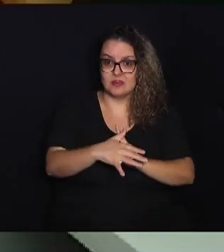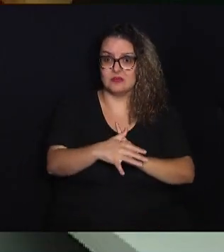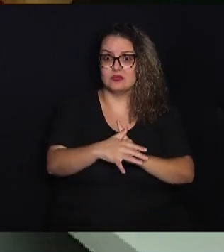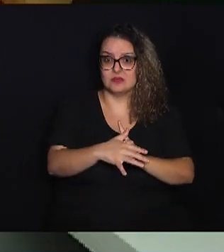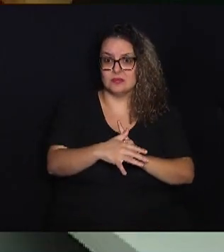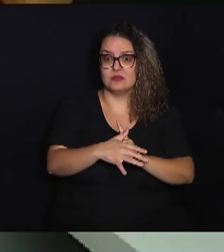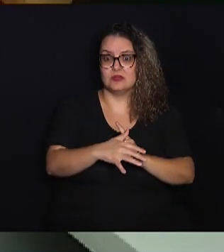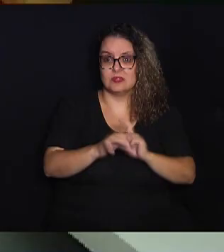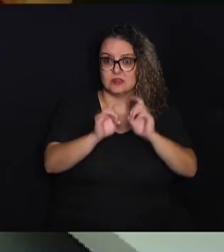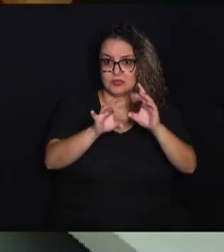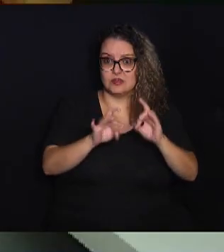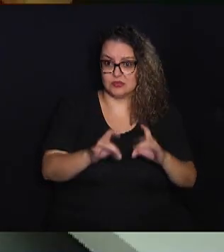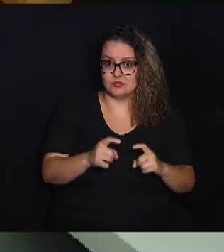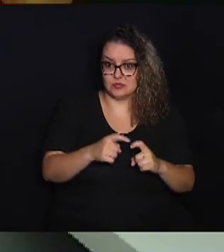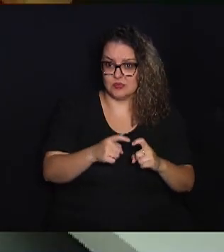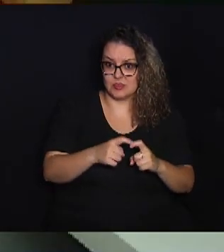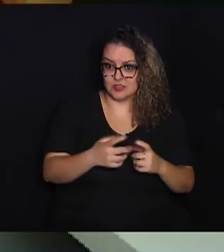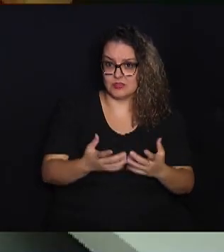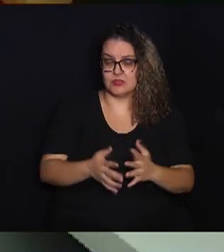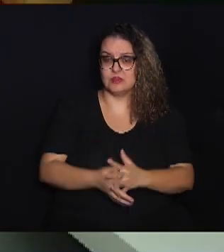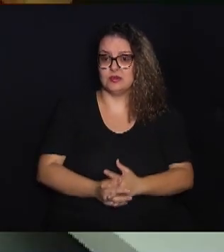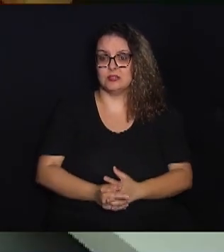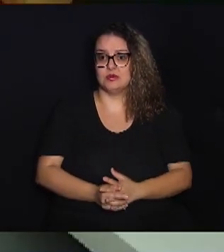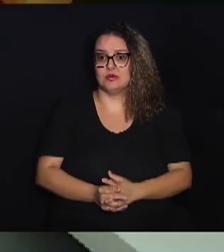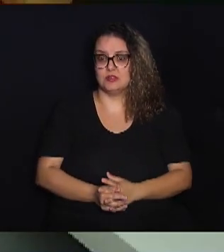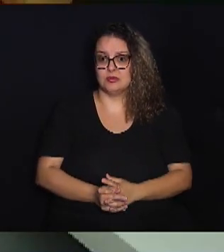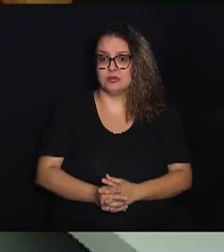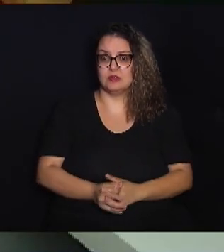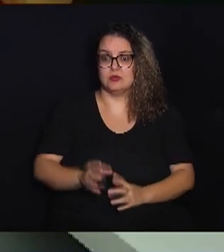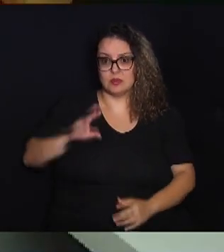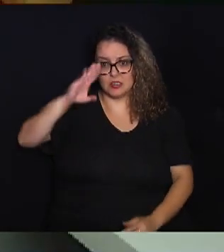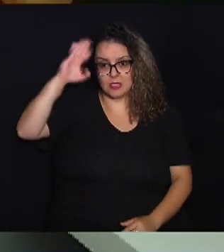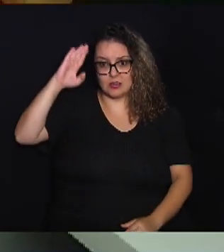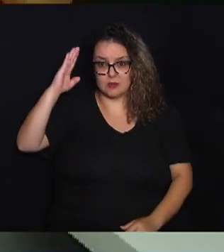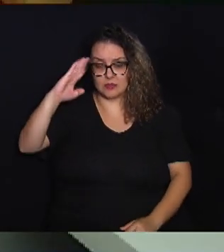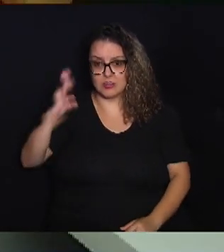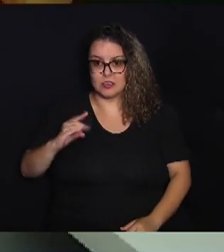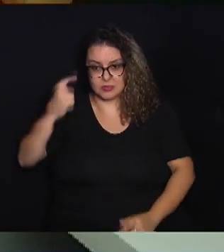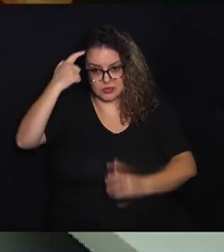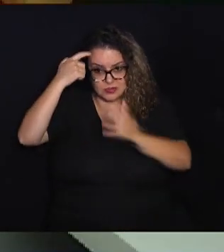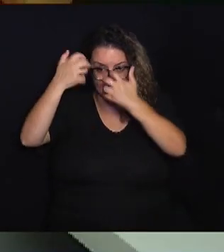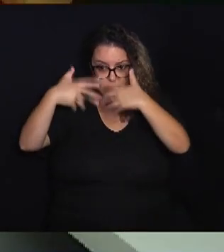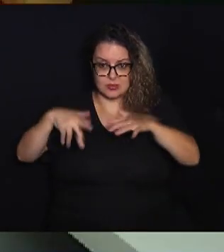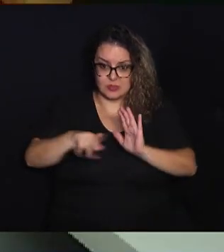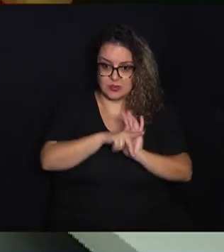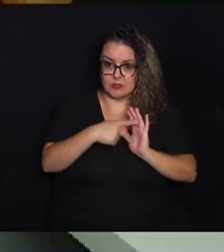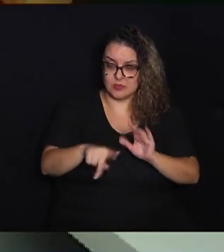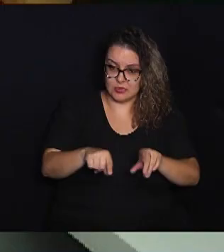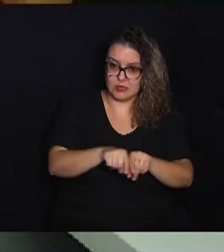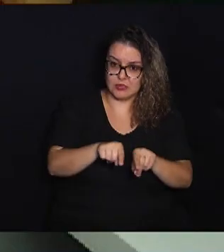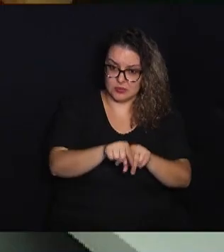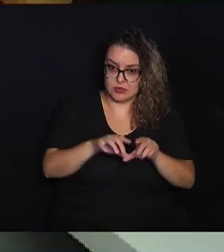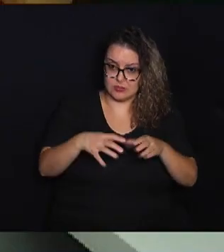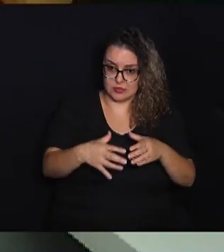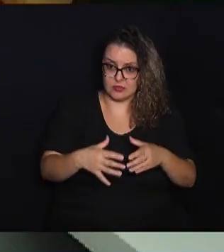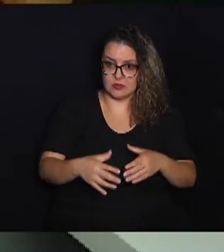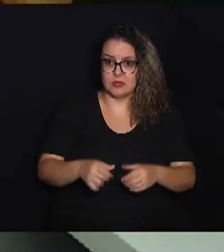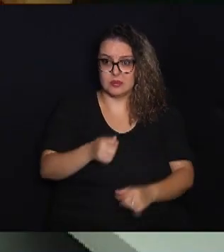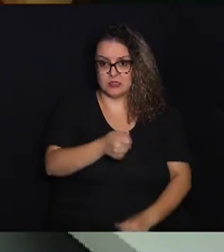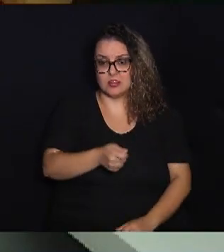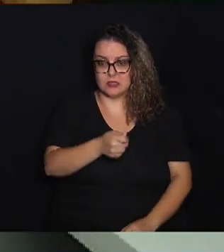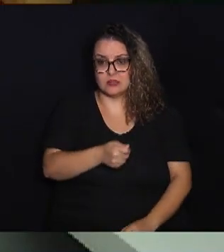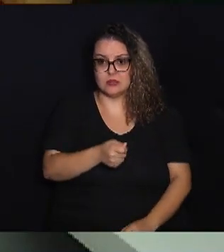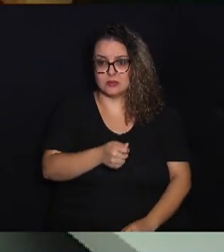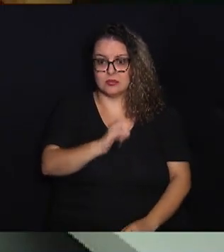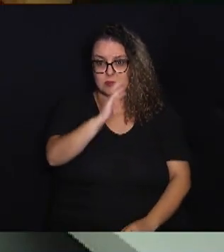de especialidade, como a Academia Brasileira de Neurologia, né, que eu faço parte também, além da Associação Brasileira de